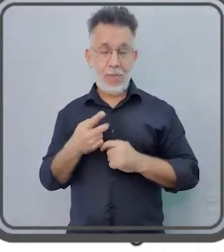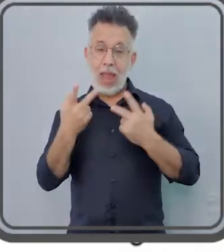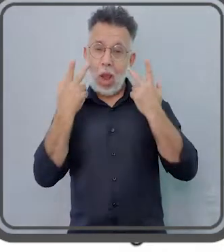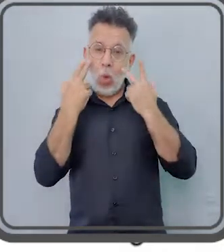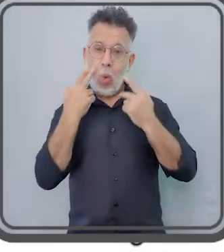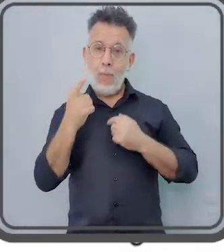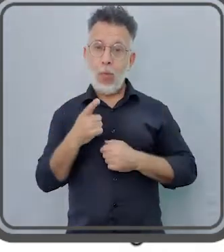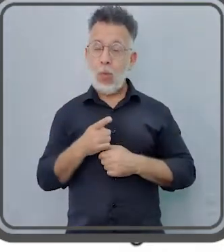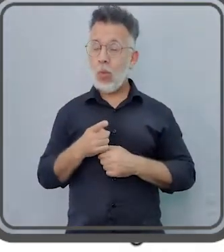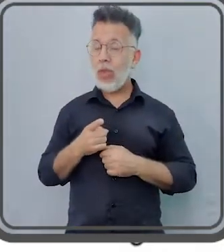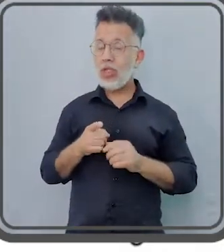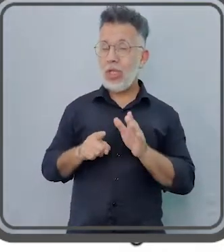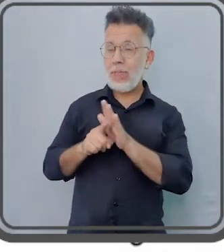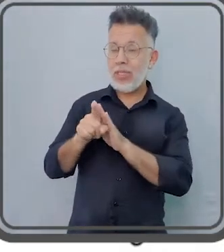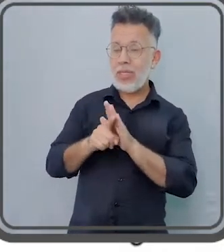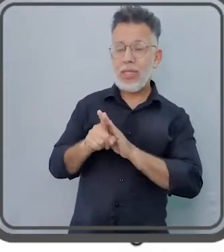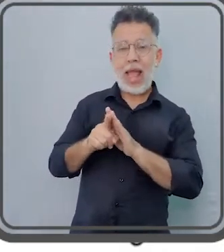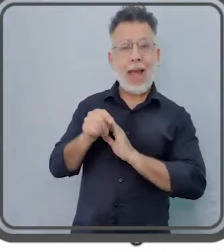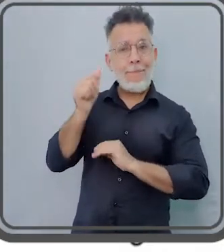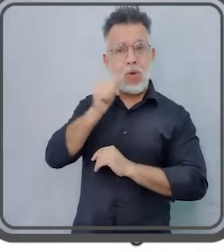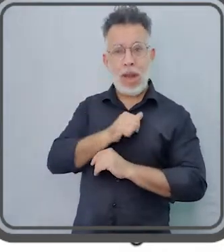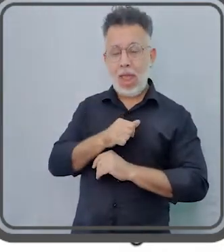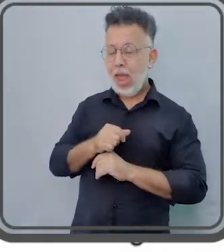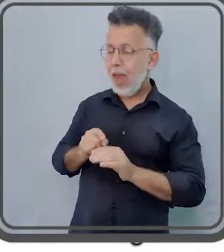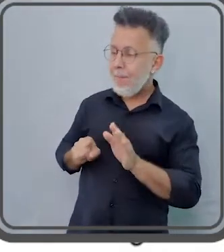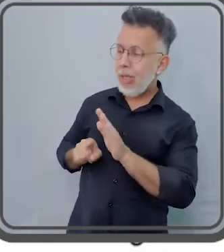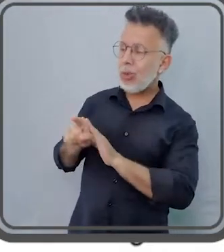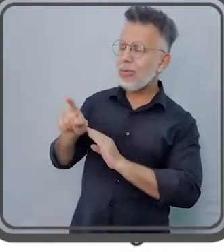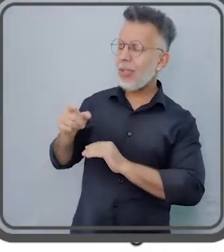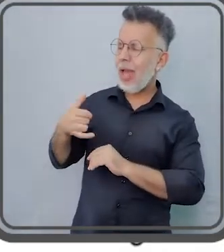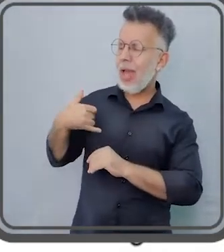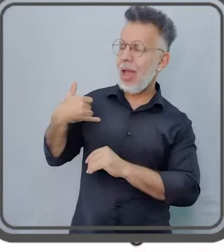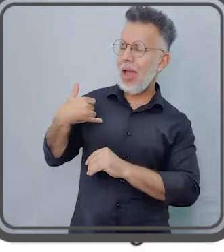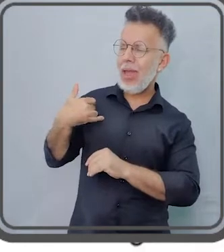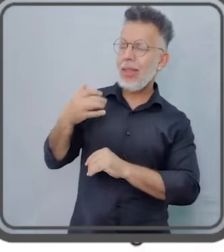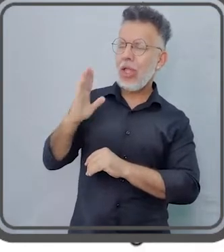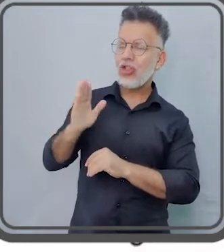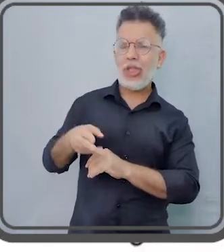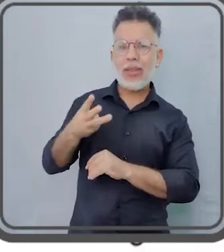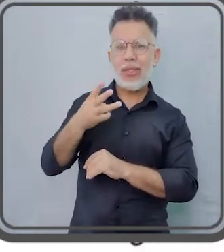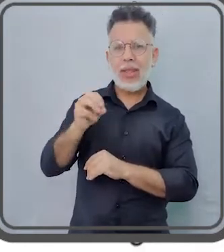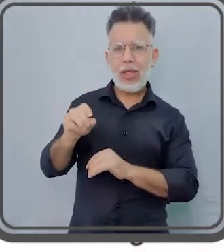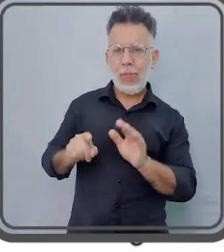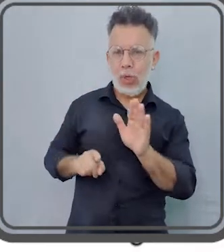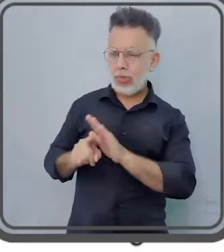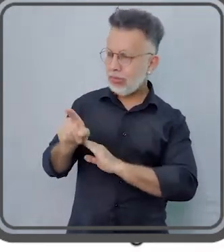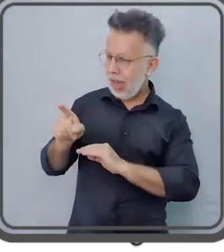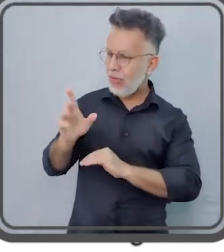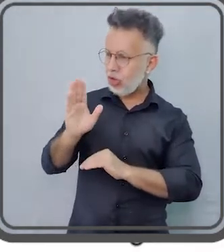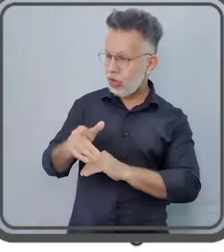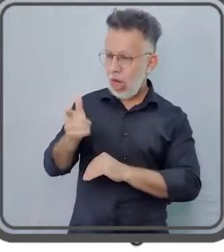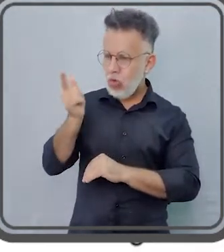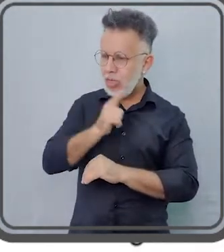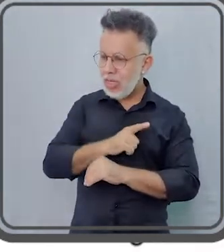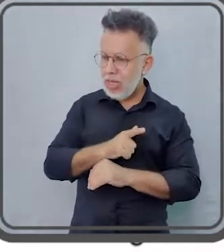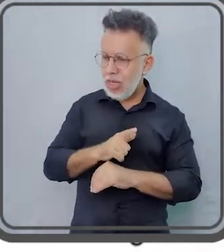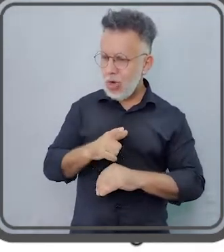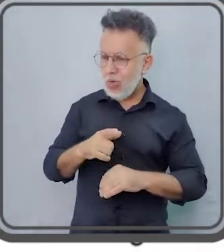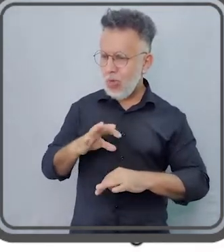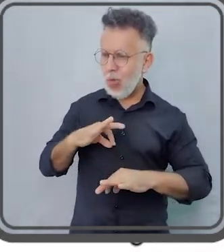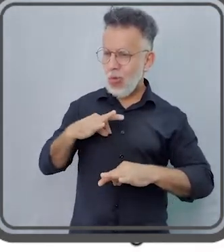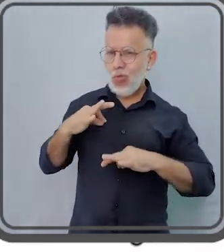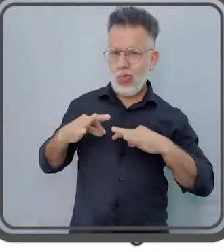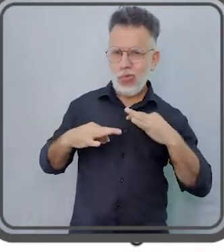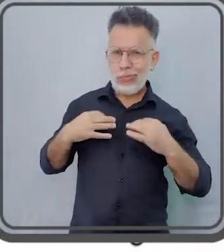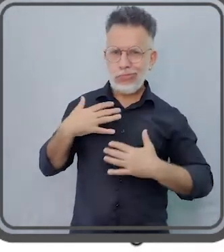40 anos e nunca tiveram um orgasmo. Isso é inconcebível para um homem, né? Tipo, é até estranho falar isso, mas é muito comum isso no Brasil. Então,